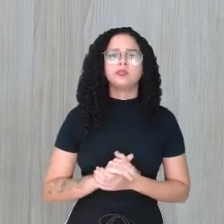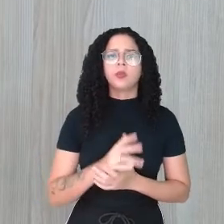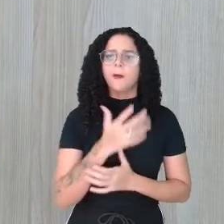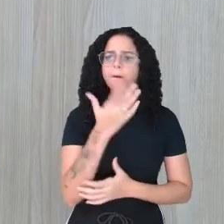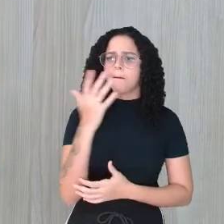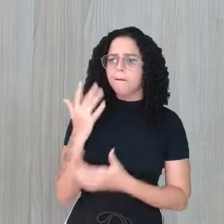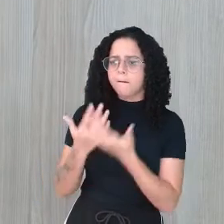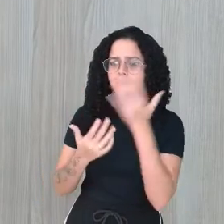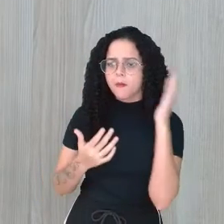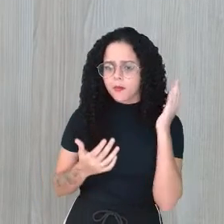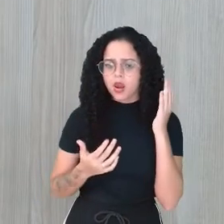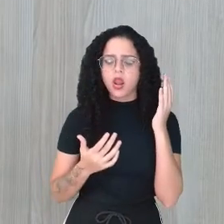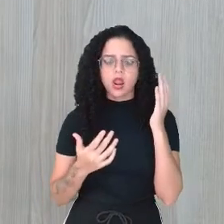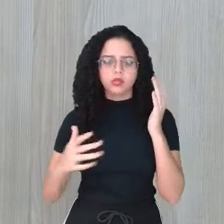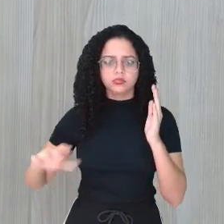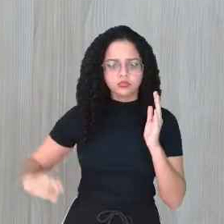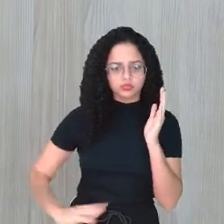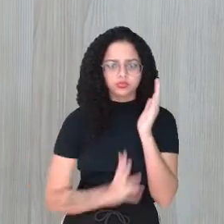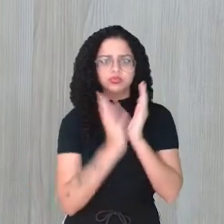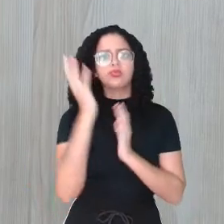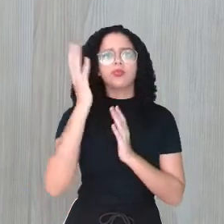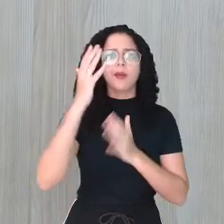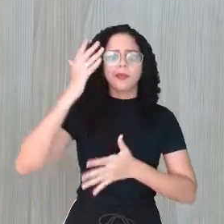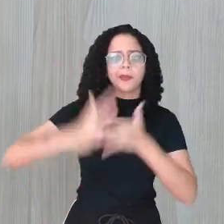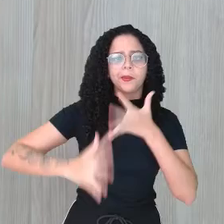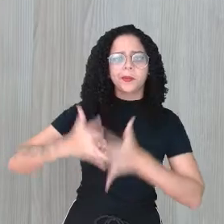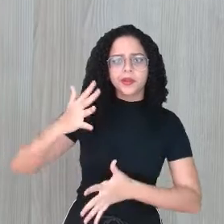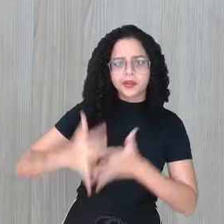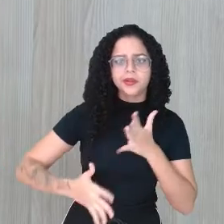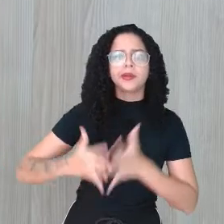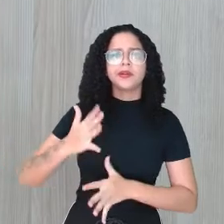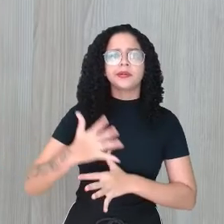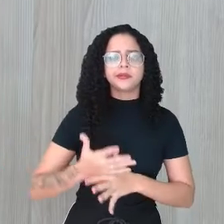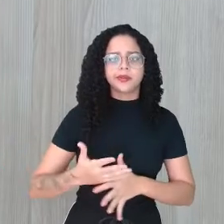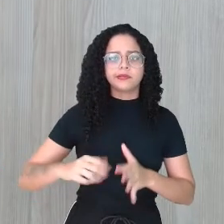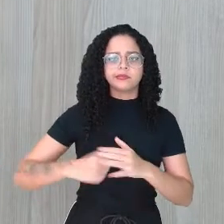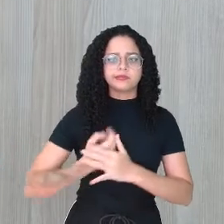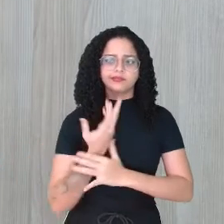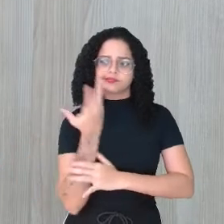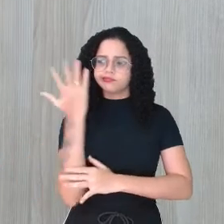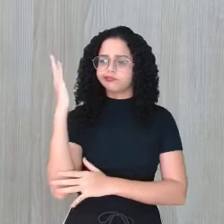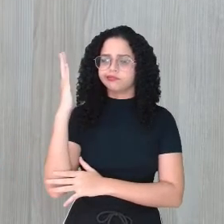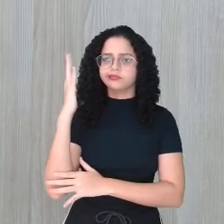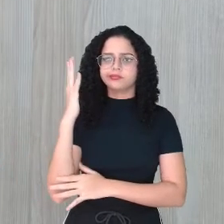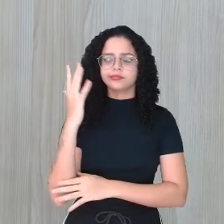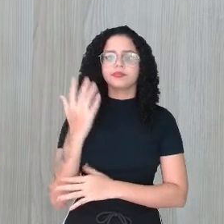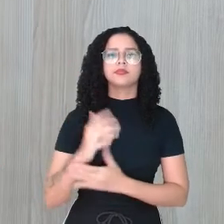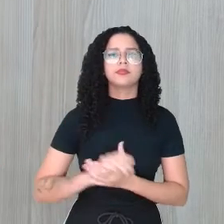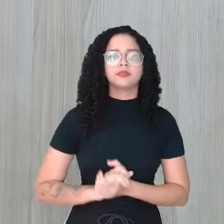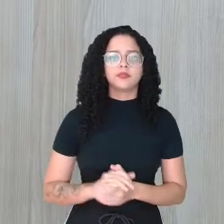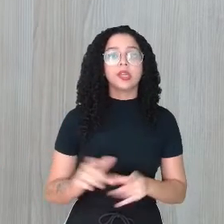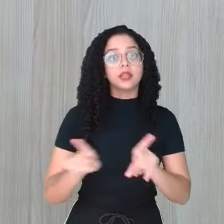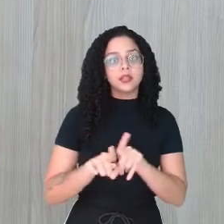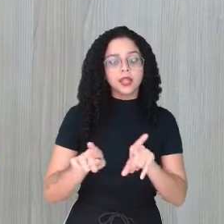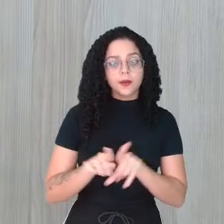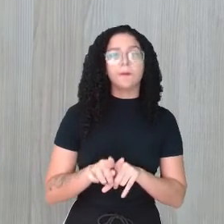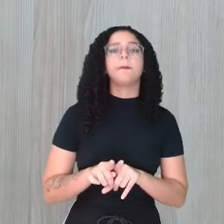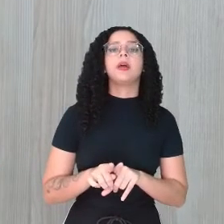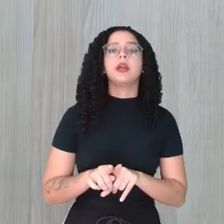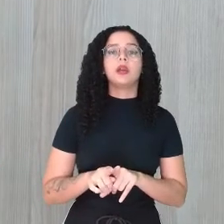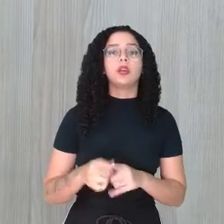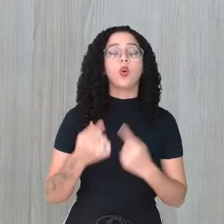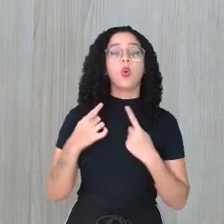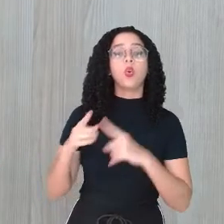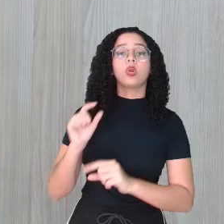plantas invasoras ali, né, para atrapalhar o crescimento das plantas do cultivo, como também